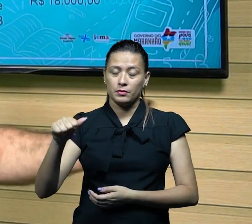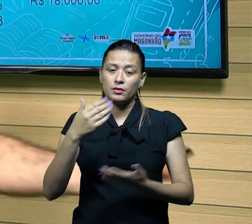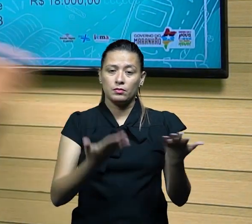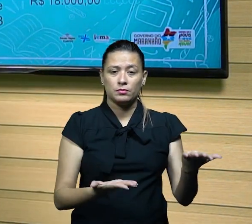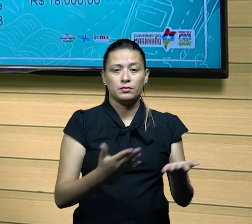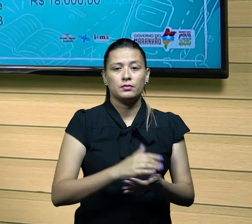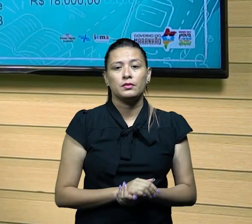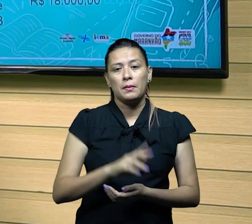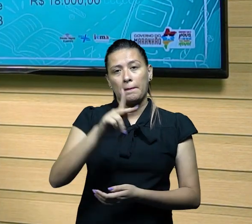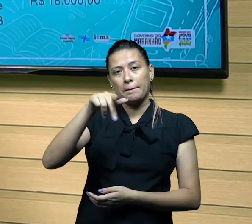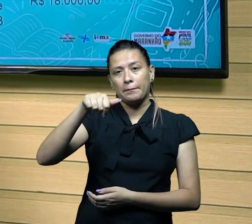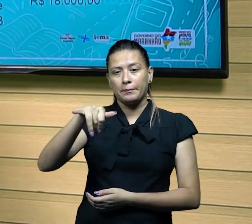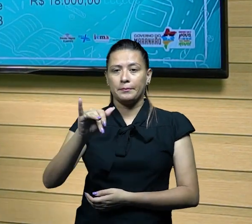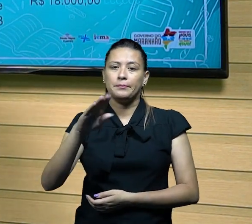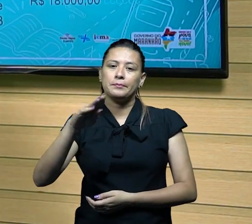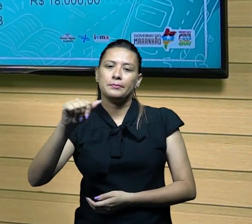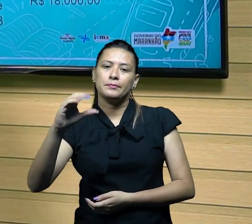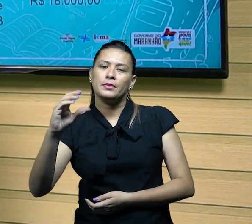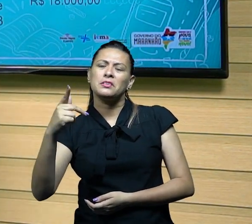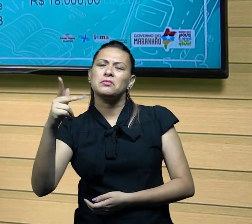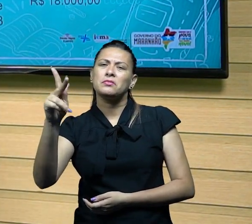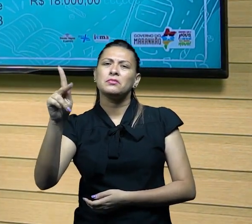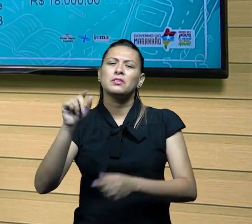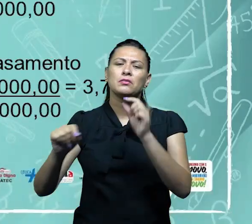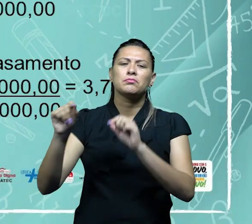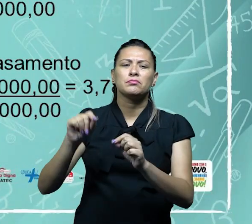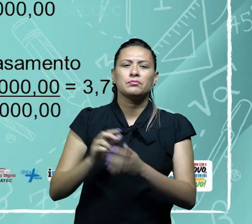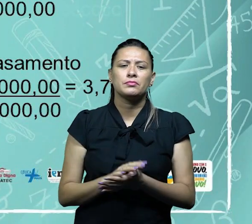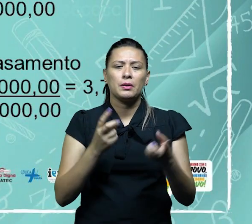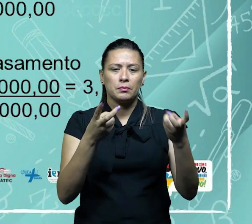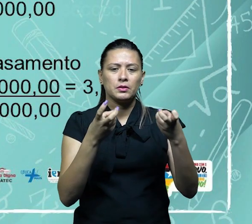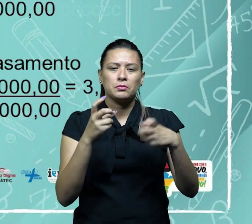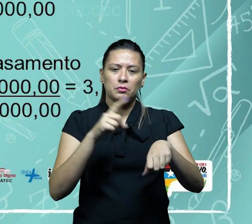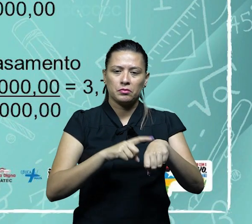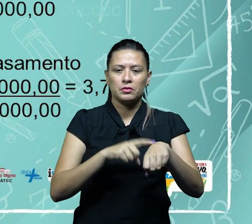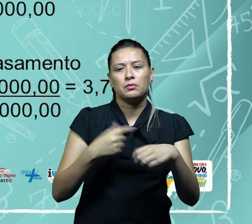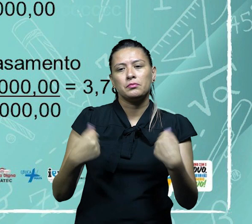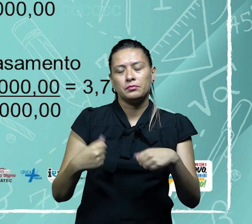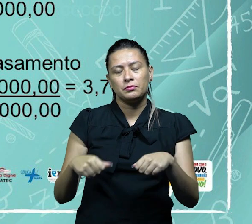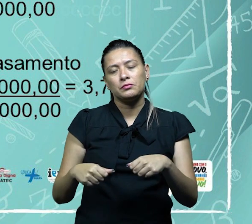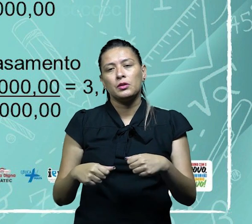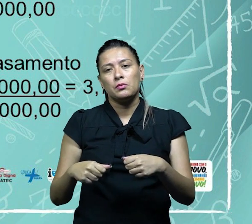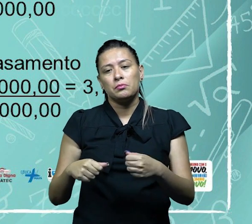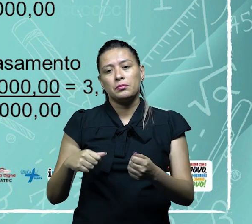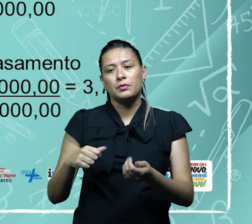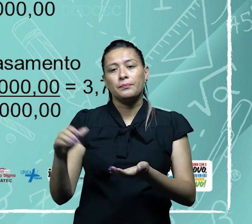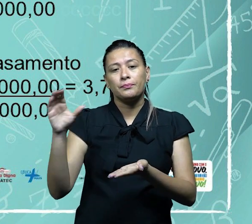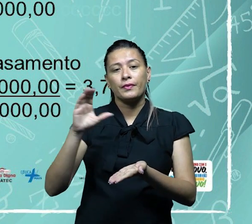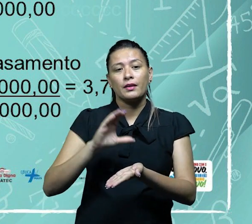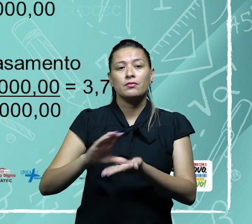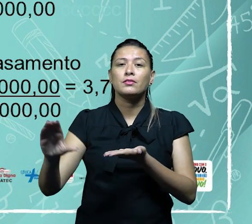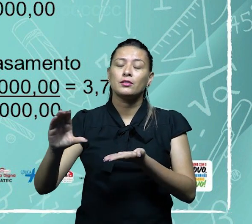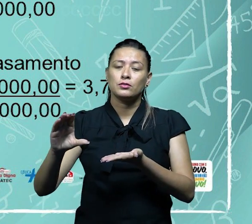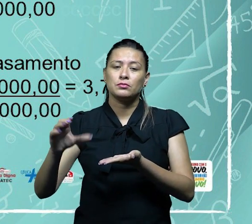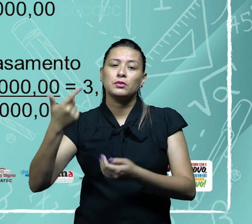mil que eu investi voltar para mim. Tá bem? Então o payback ele vai me dizer isso, tá bem? Então ele vai ser medido como? Ó, aqui em cima. O payback